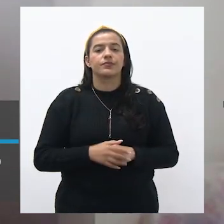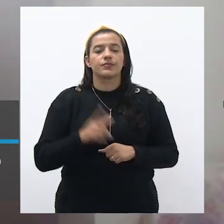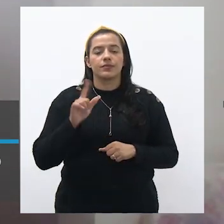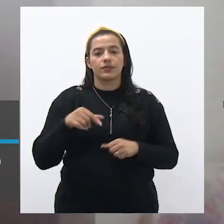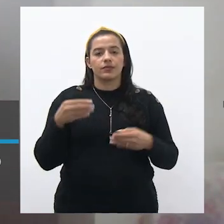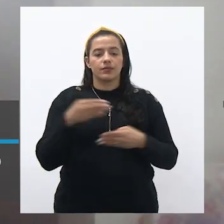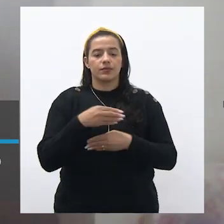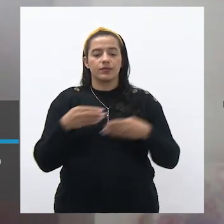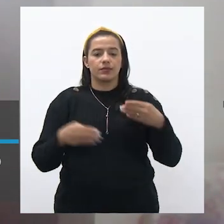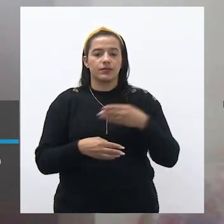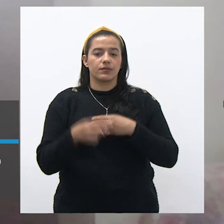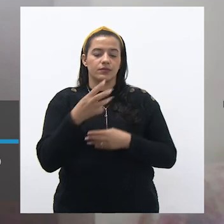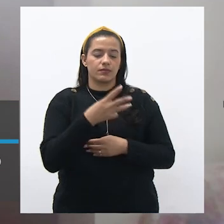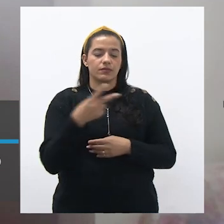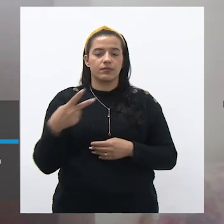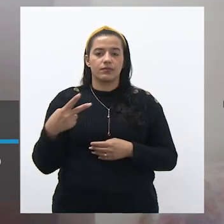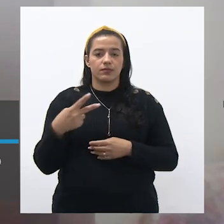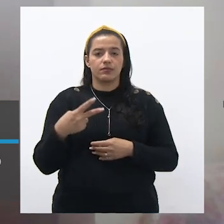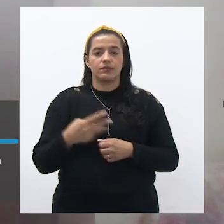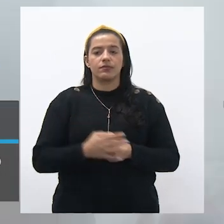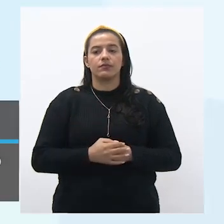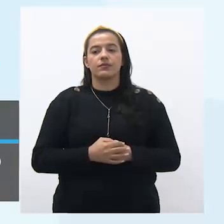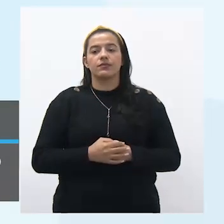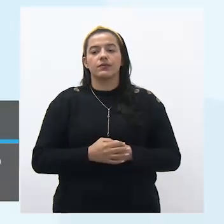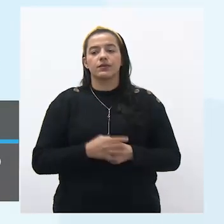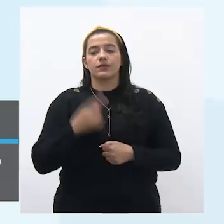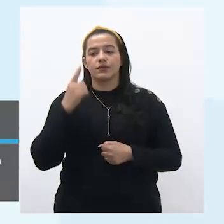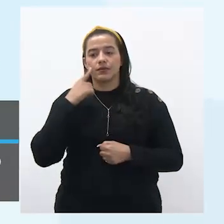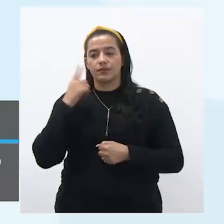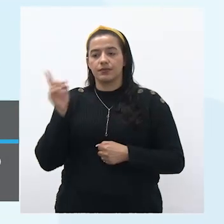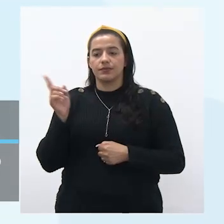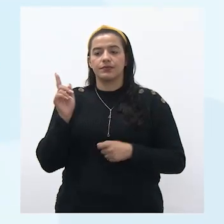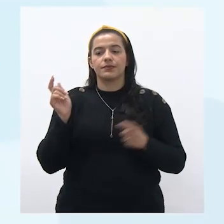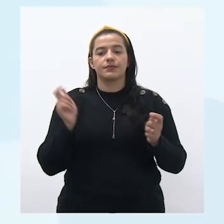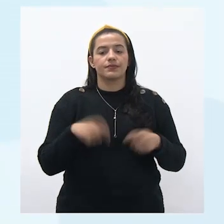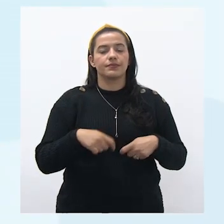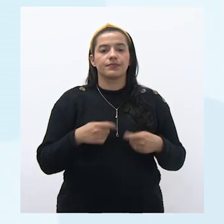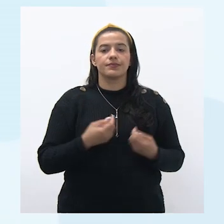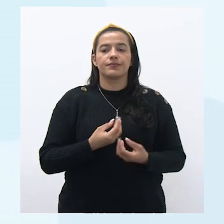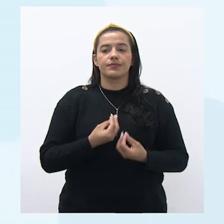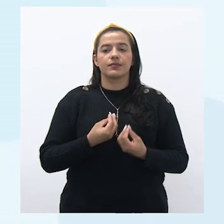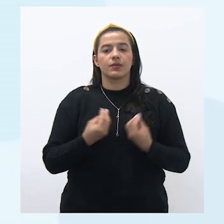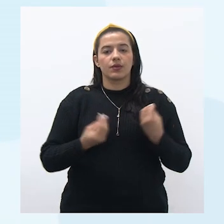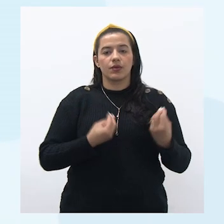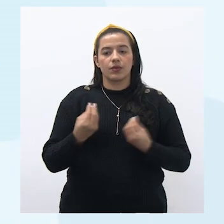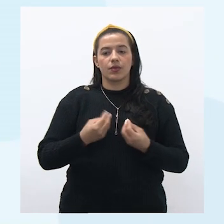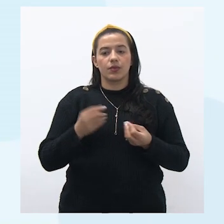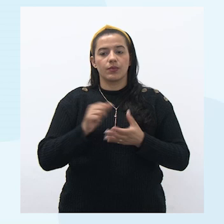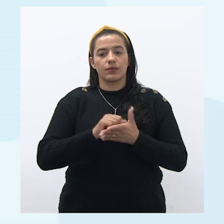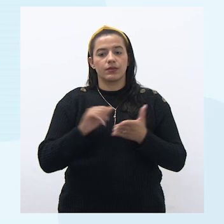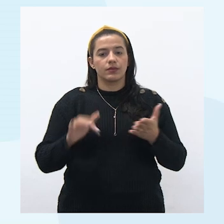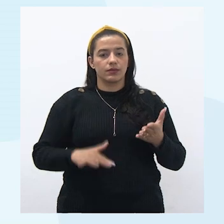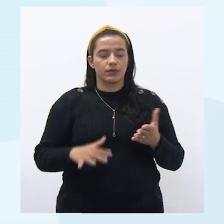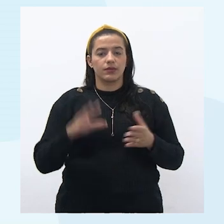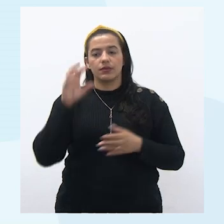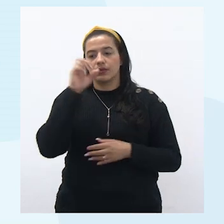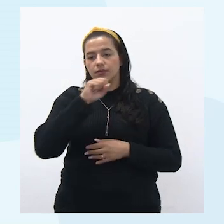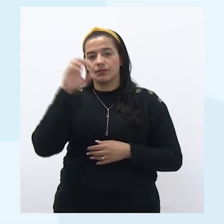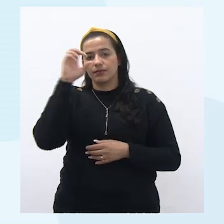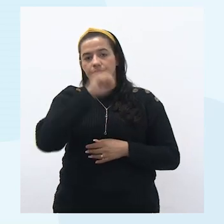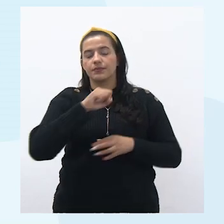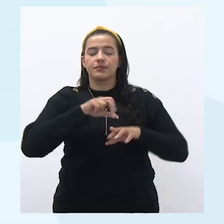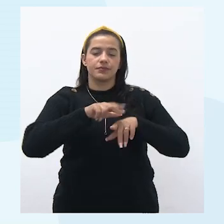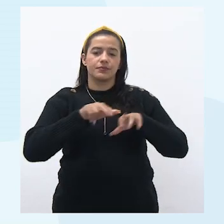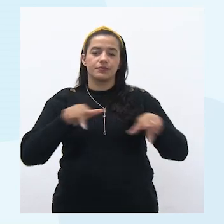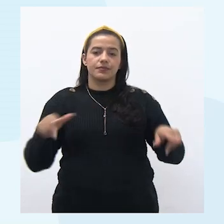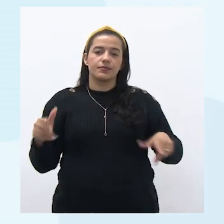slide 32, eu vi que os professores já trouxeram aí, né, Tati, como é que foi fazer esse exercício, a aprendizagem, algumas